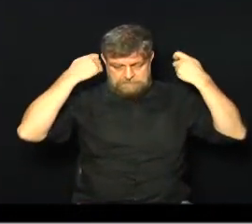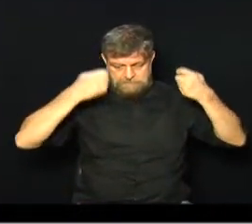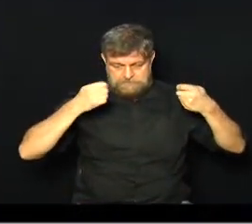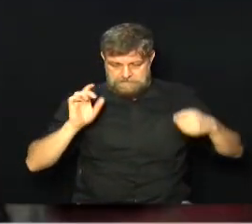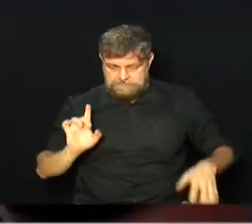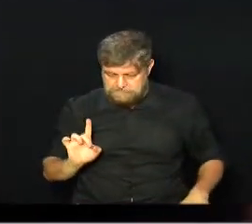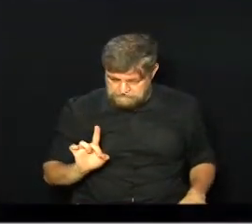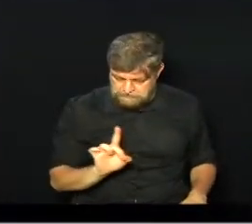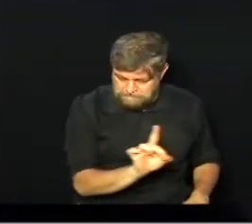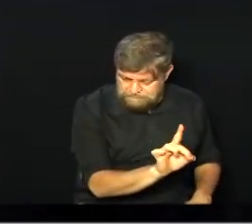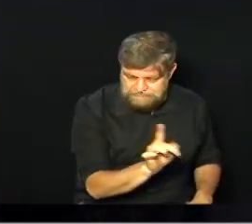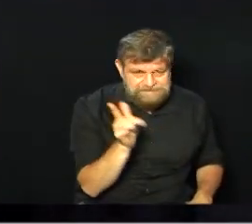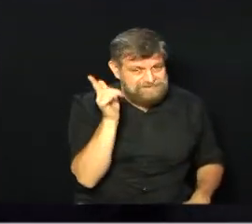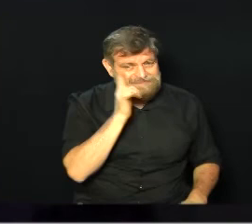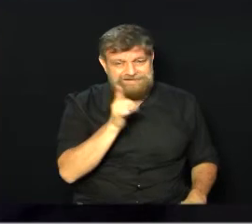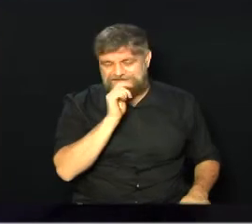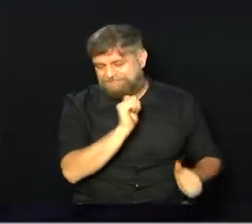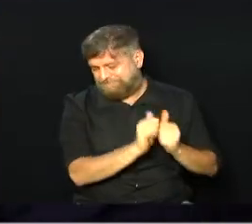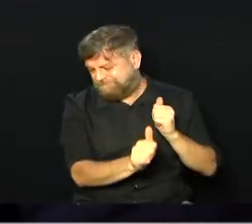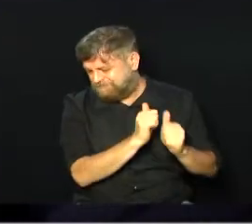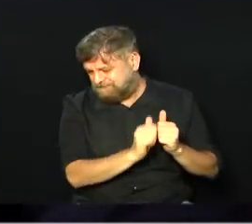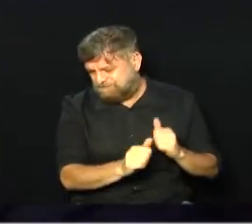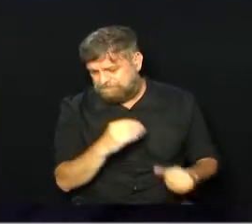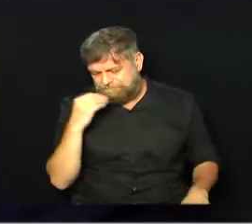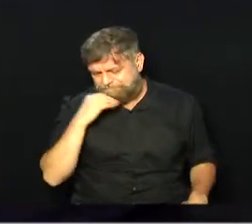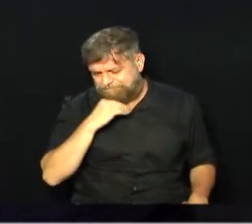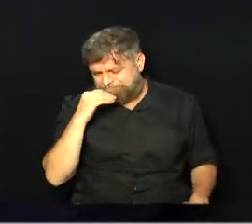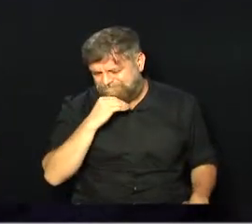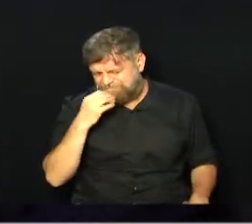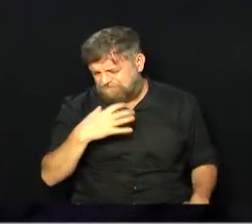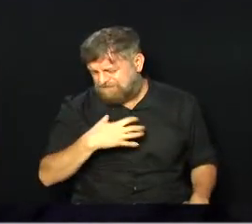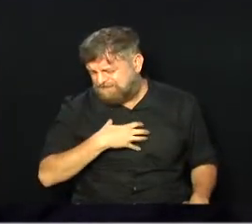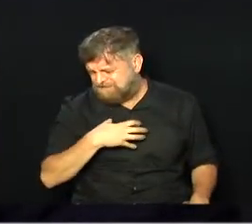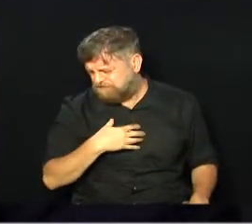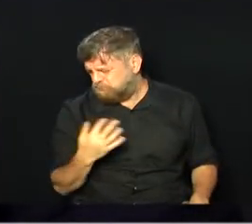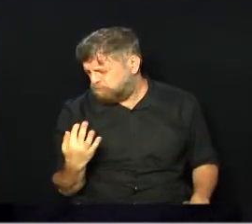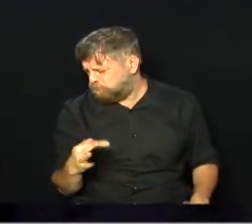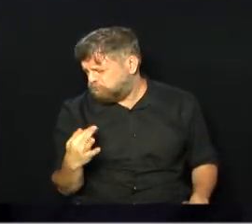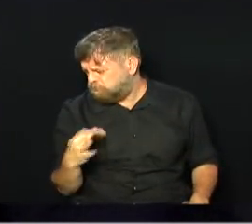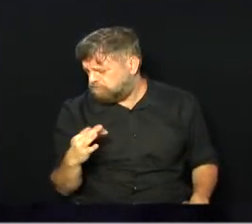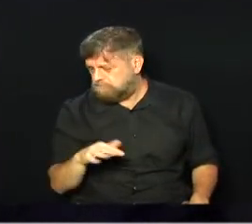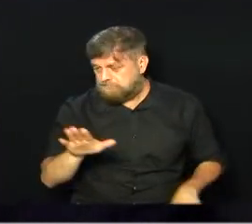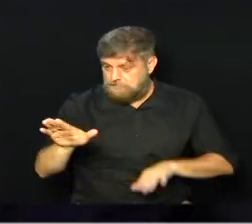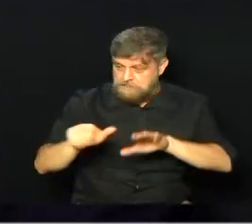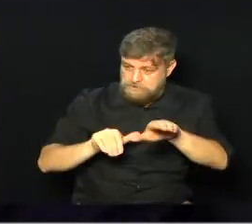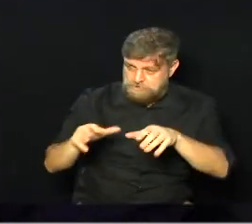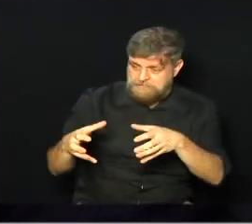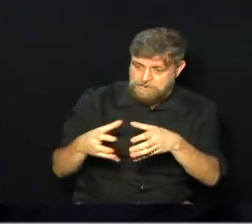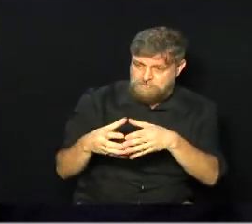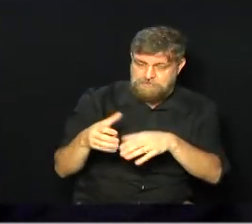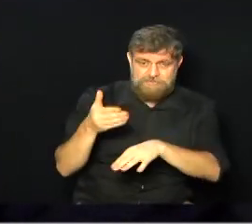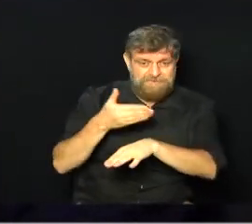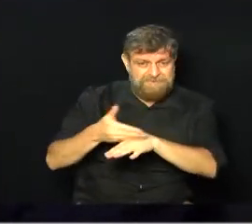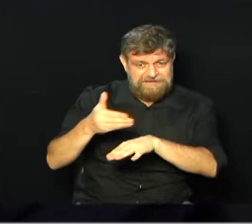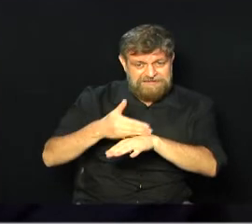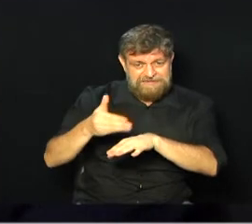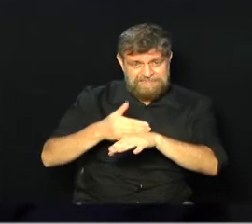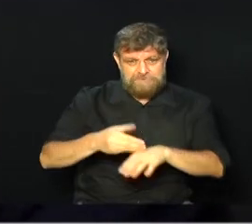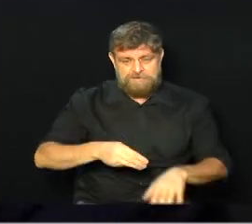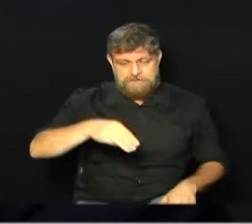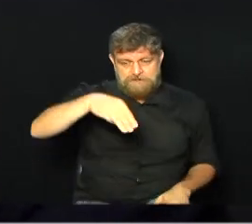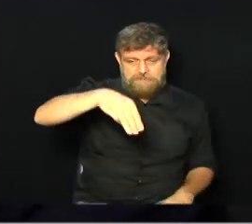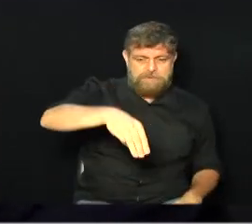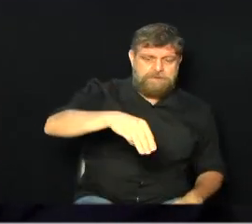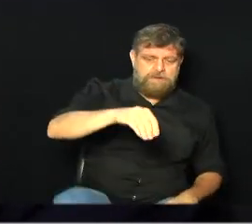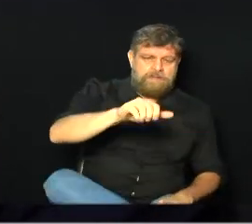conseguindo voltar a jogar. Estava sentindo muito o joelho. Aí conversei com o pessoal, na época o treinador era o Mazola, que tem uma grande passagem